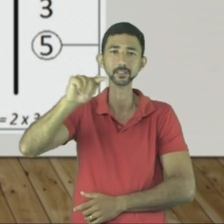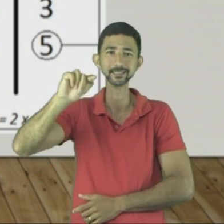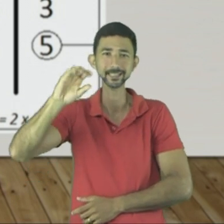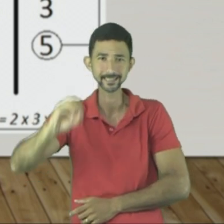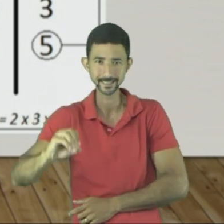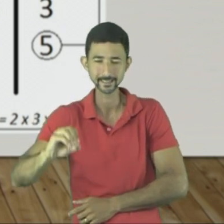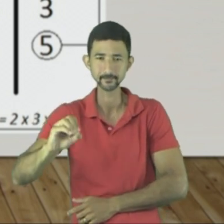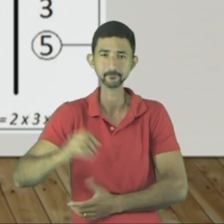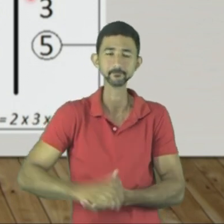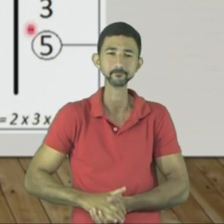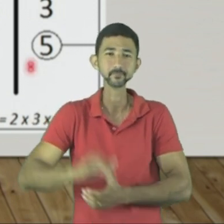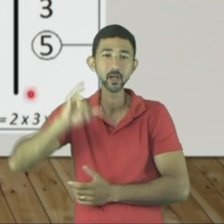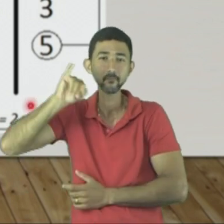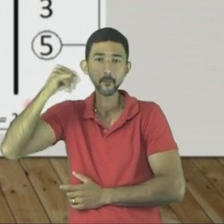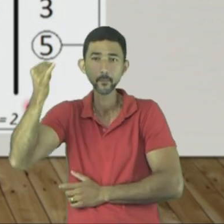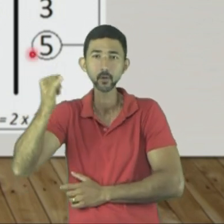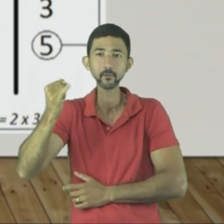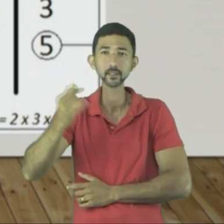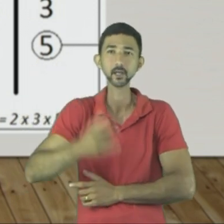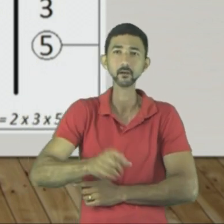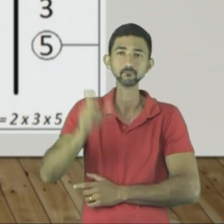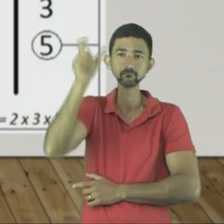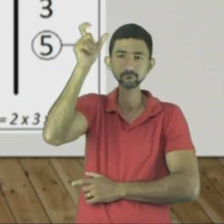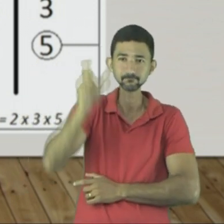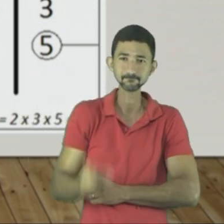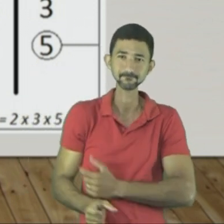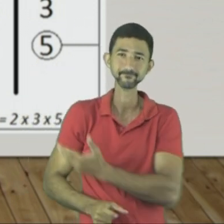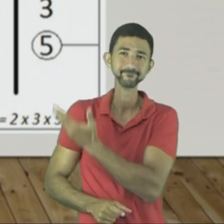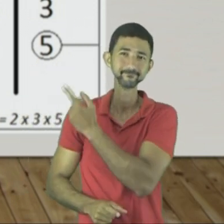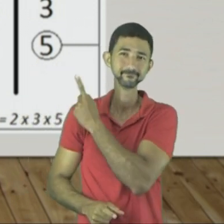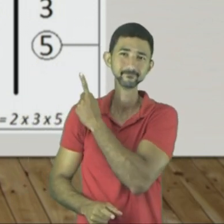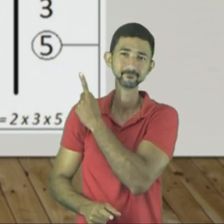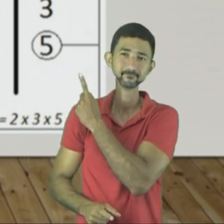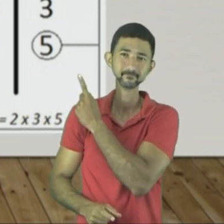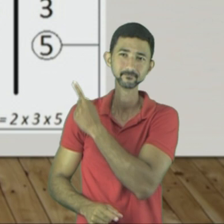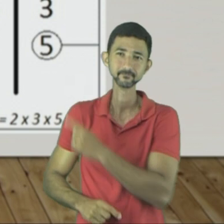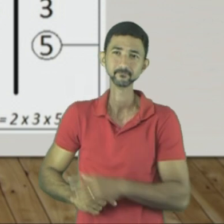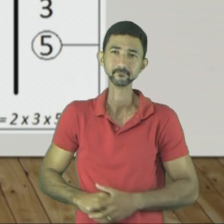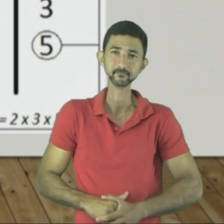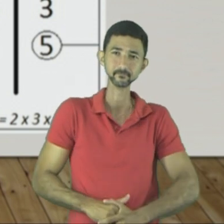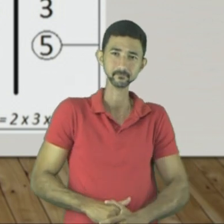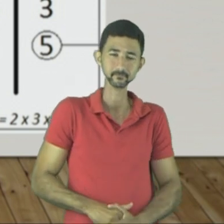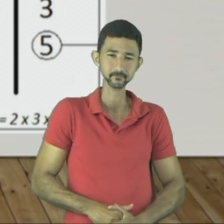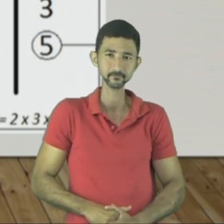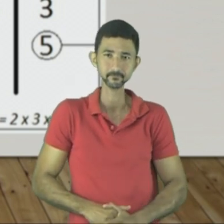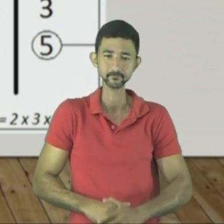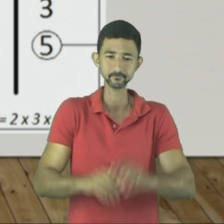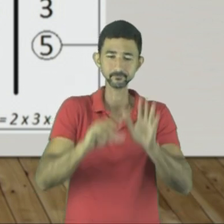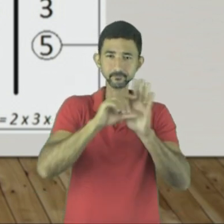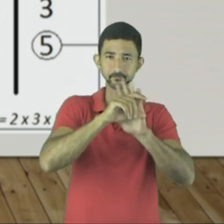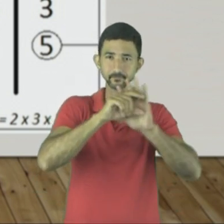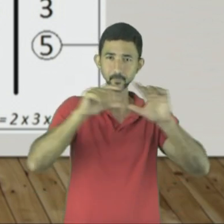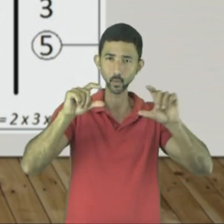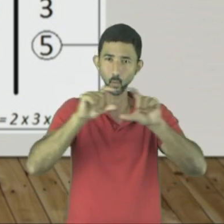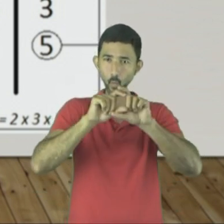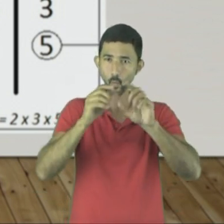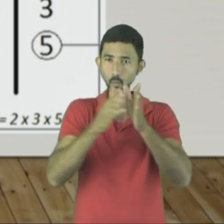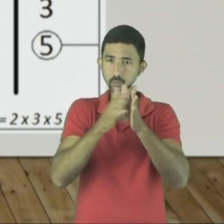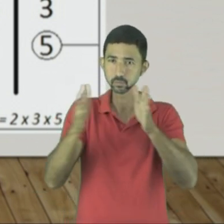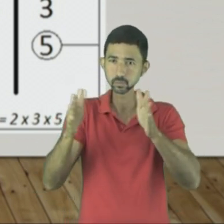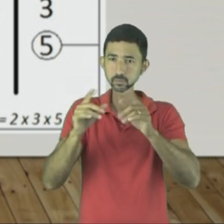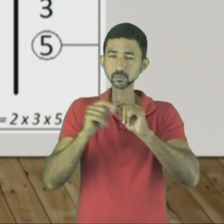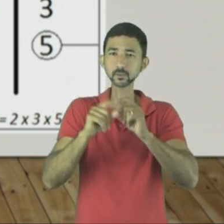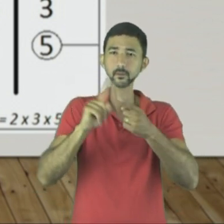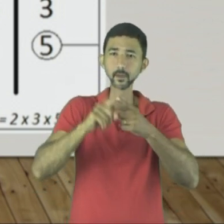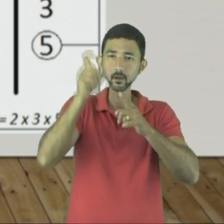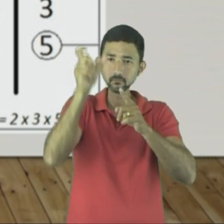Vou aproveitar uma barrinha só para fazer logo os 3 números, o processo com os 3 números, tá? E